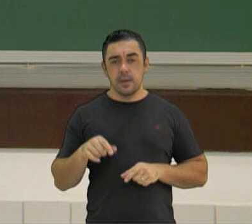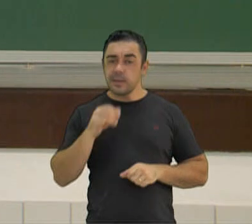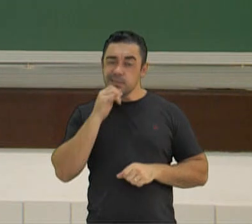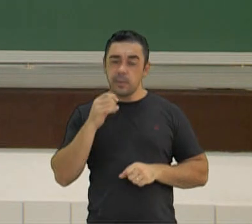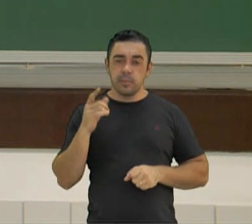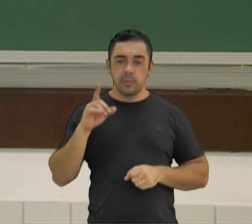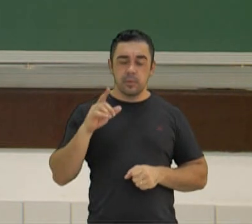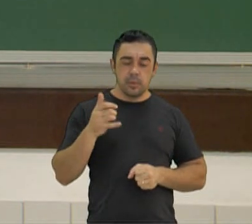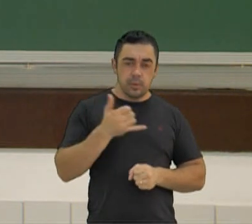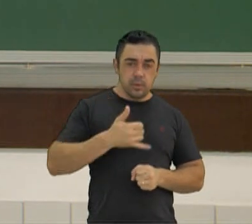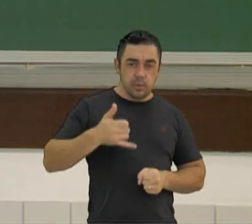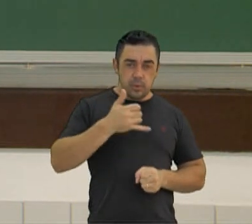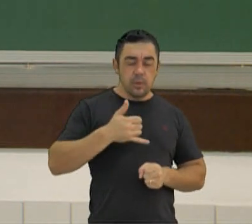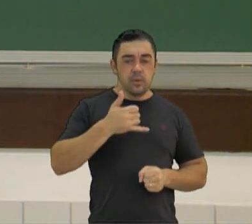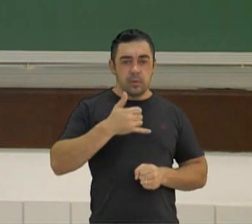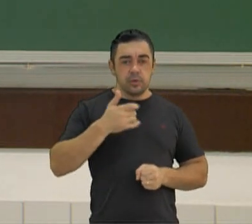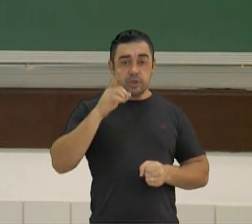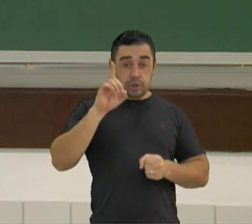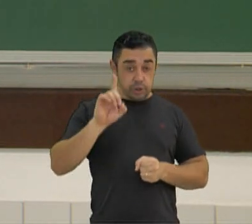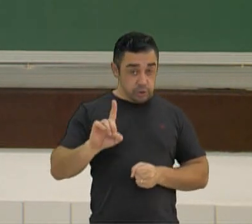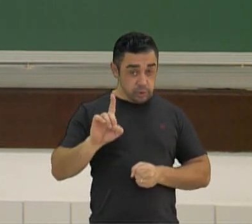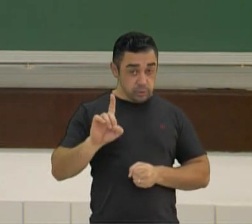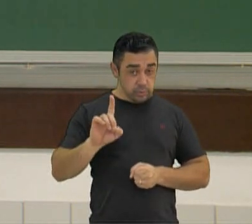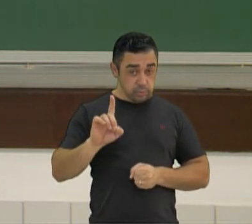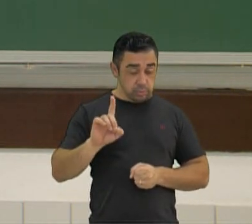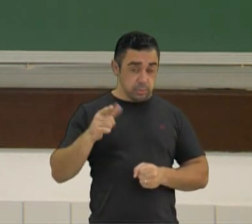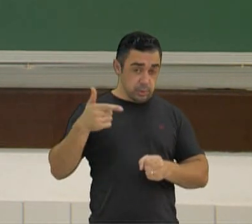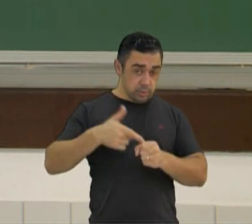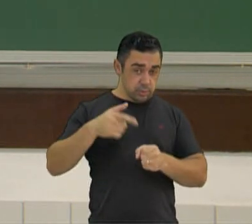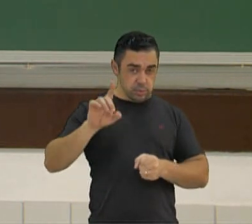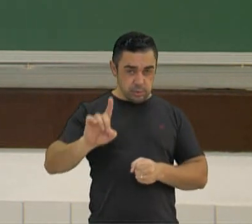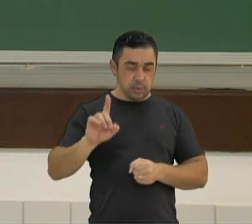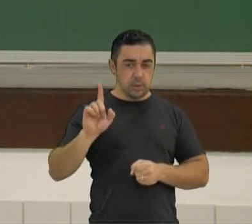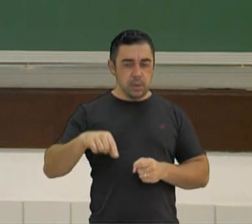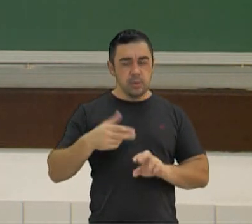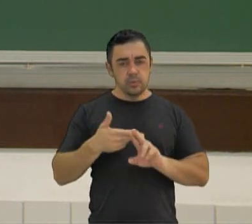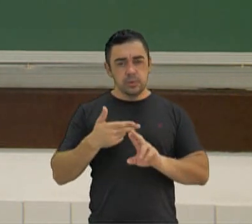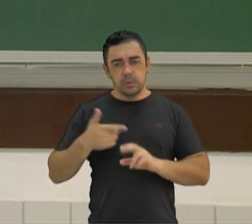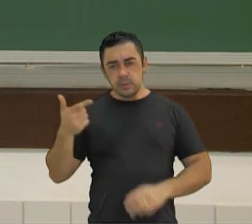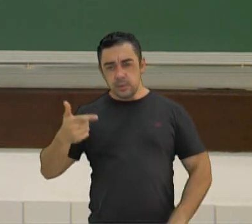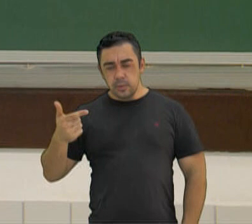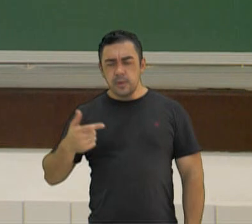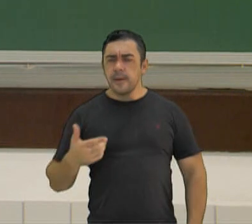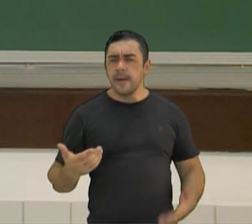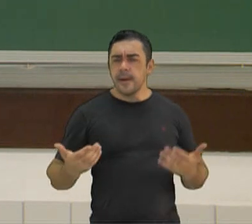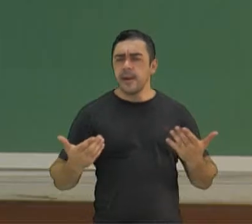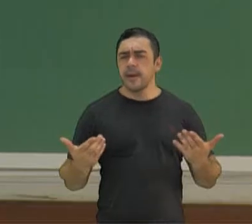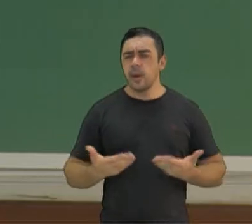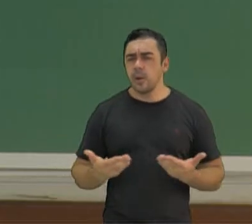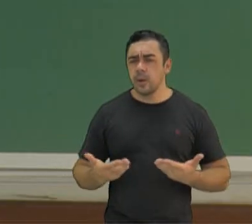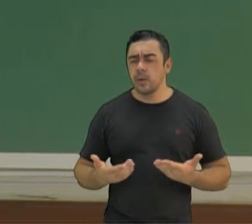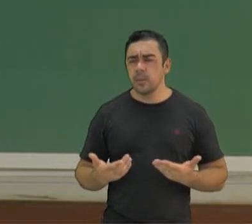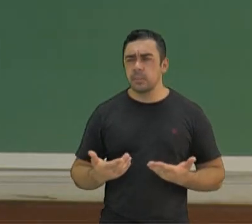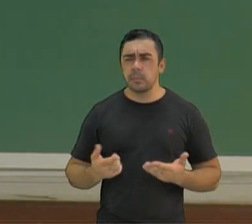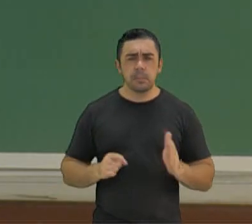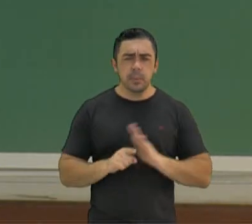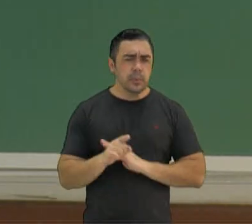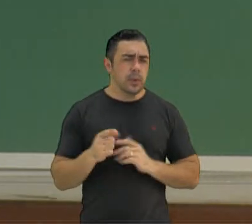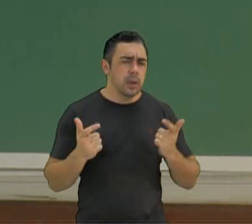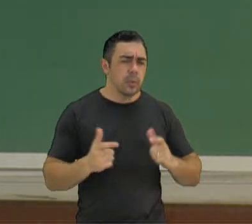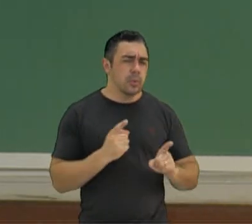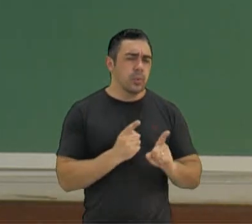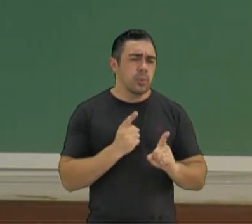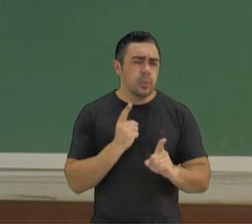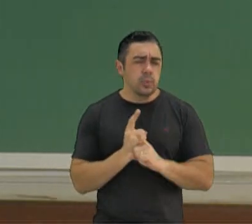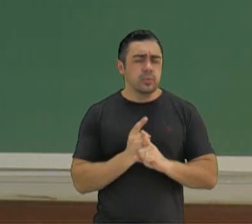como motor, então nós temos também a utilização secundária aí. E aonde encontramos no Brasil essas